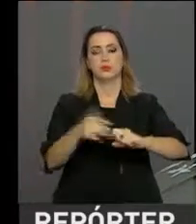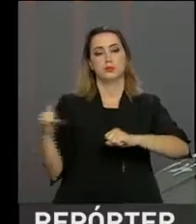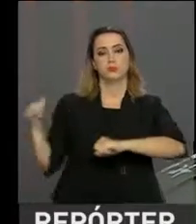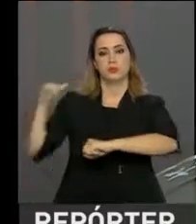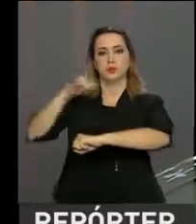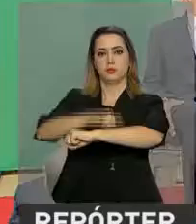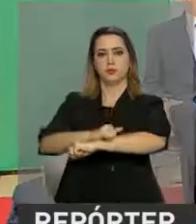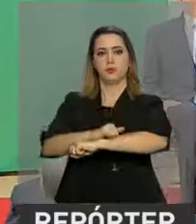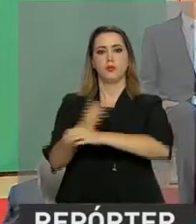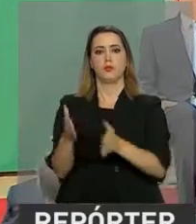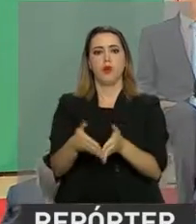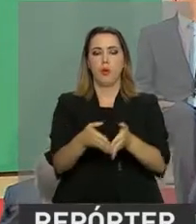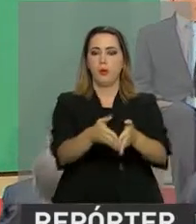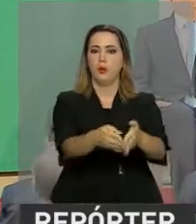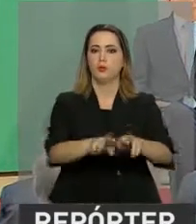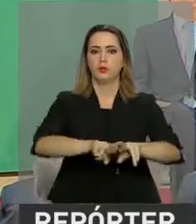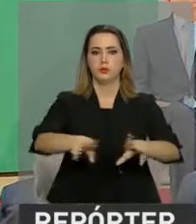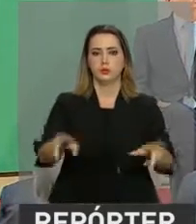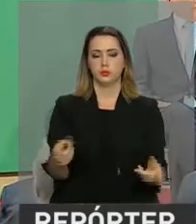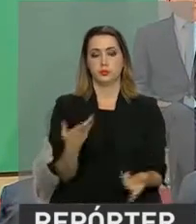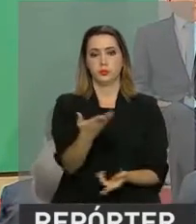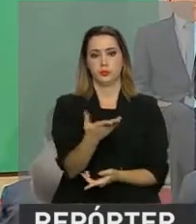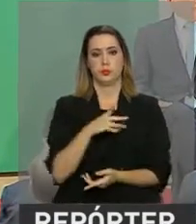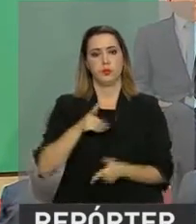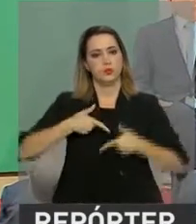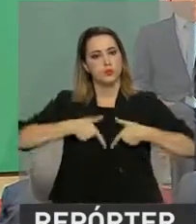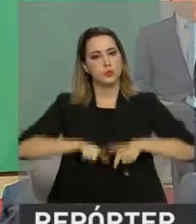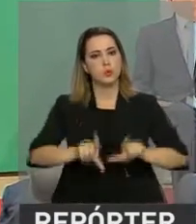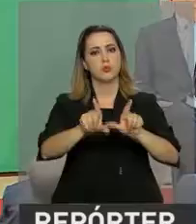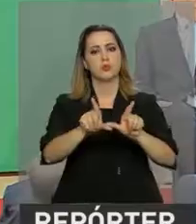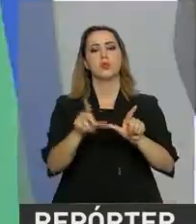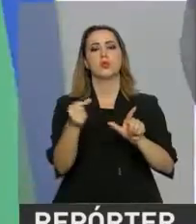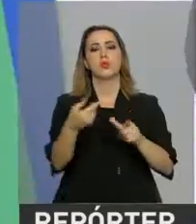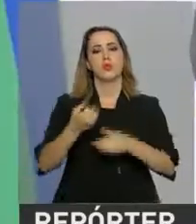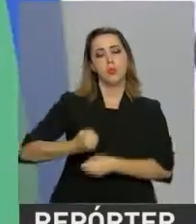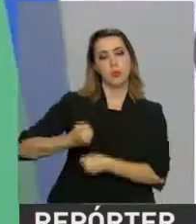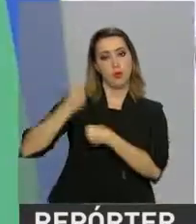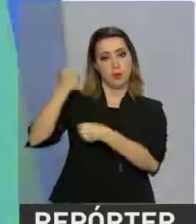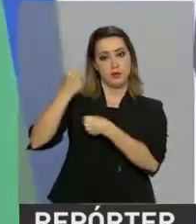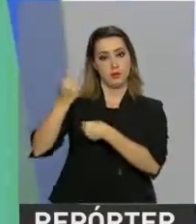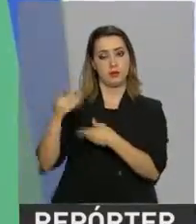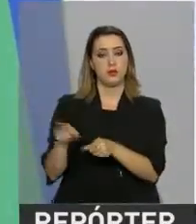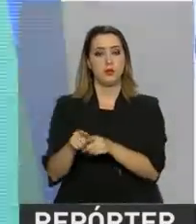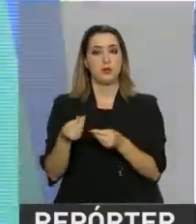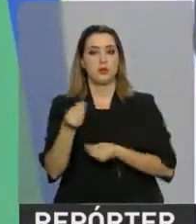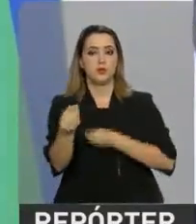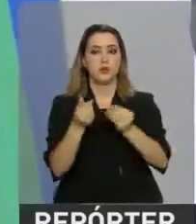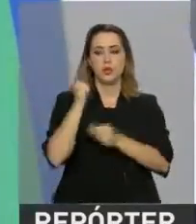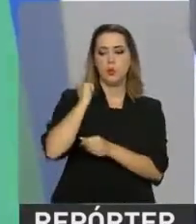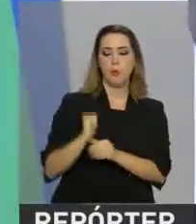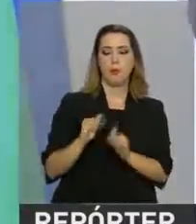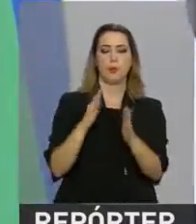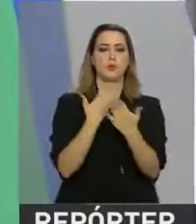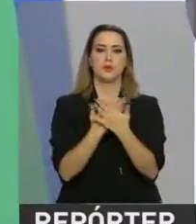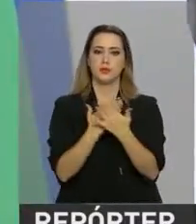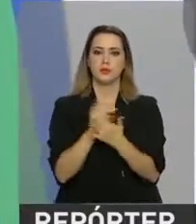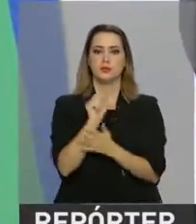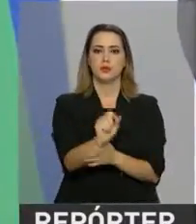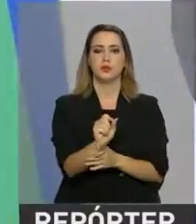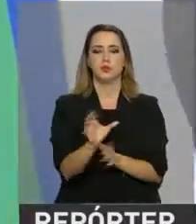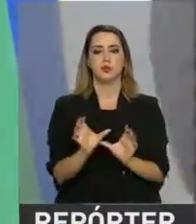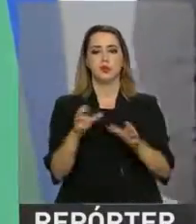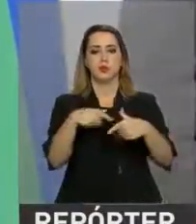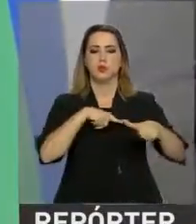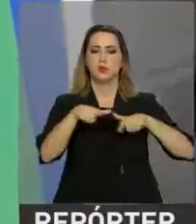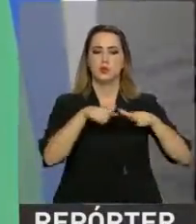portos além de diplomas e troféus foram distribuídas bolsas de estudo para as equipes de trabalho em áreas